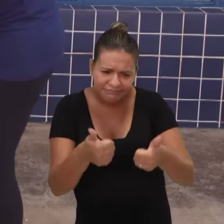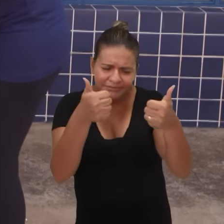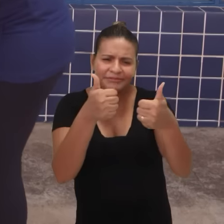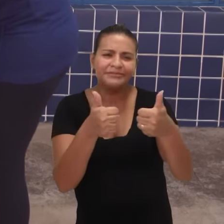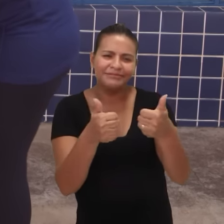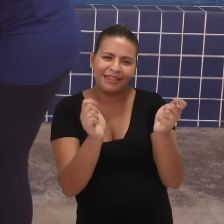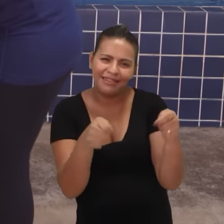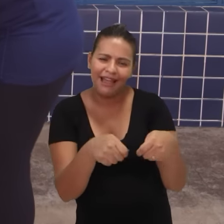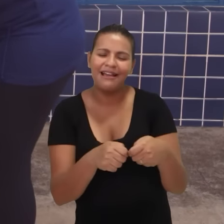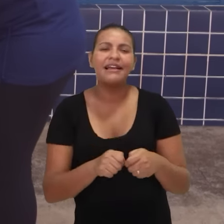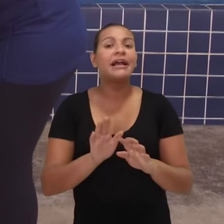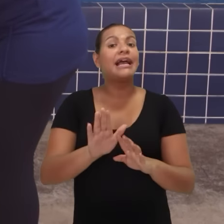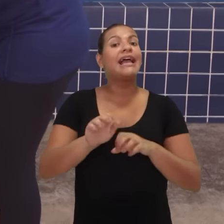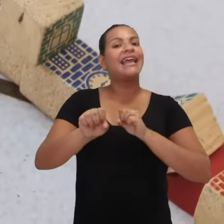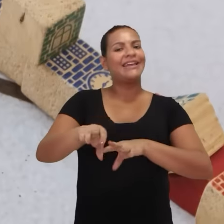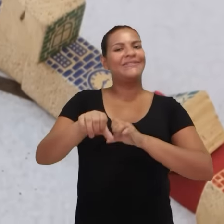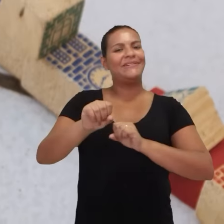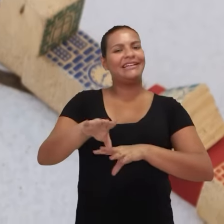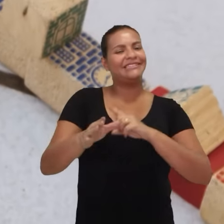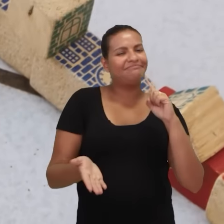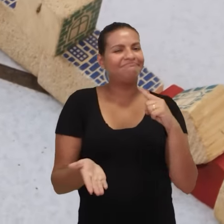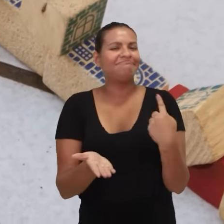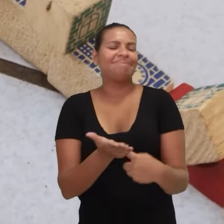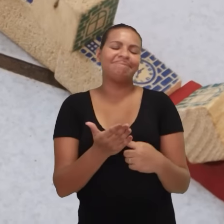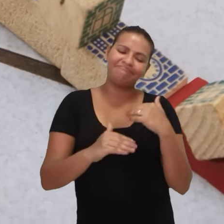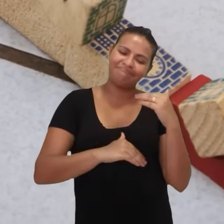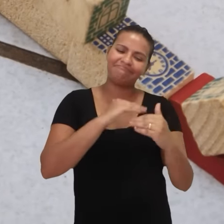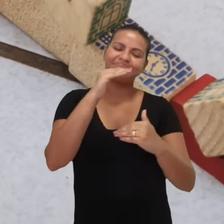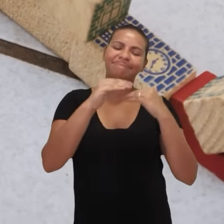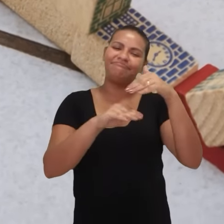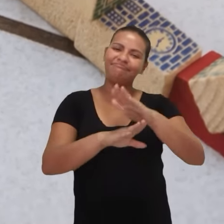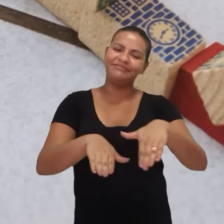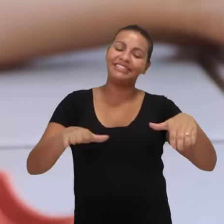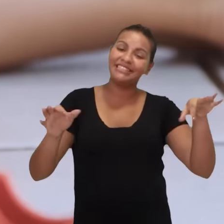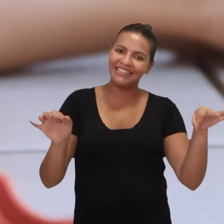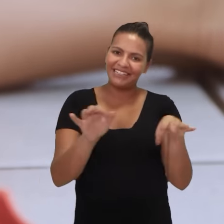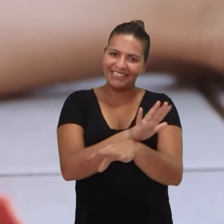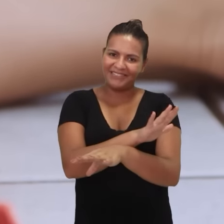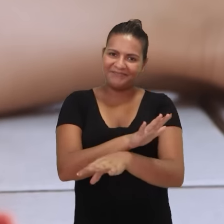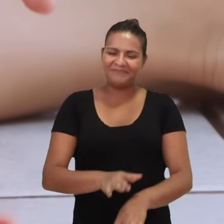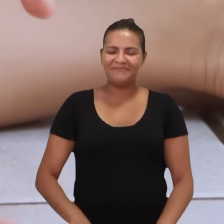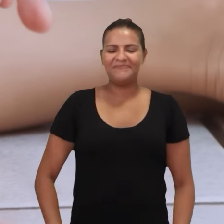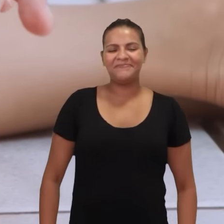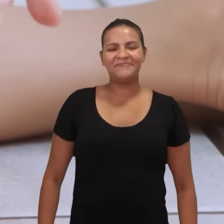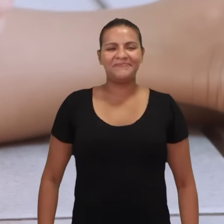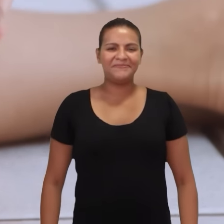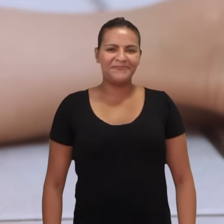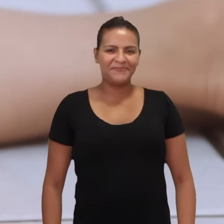Uma educação que seja comprometida com o desenvolvimento integral das crianças.